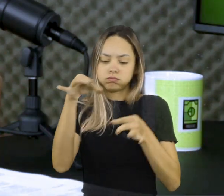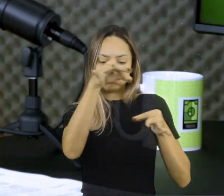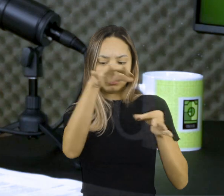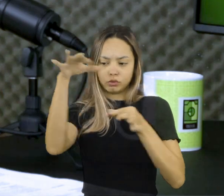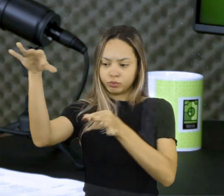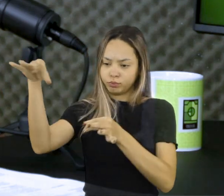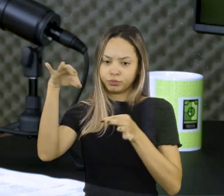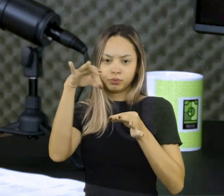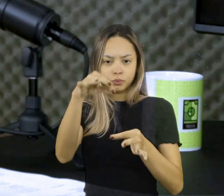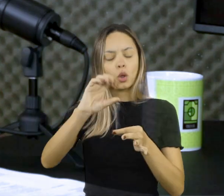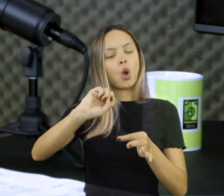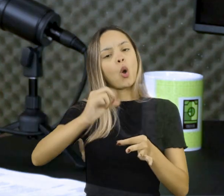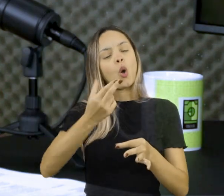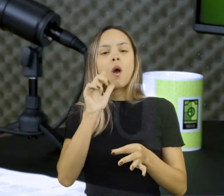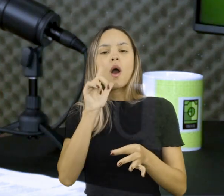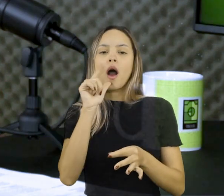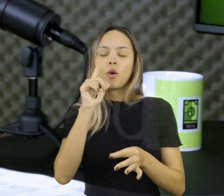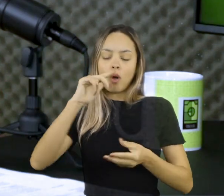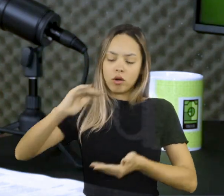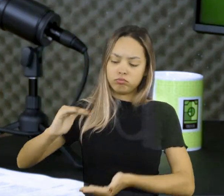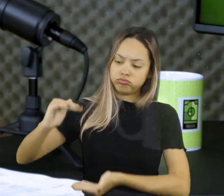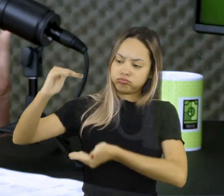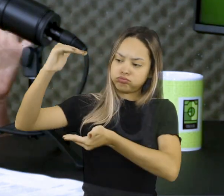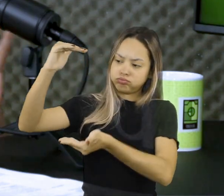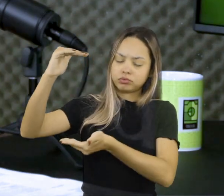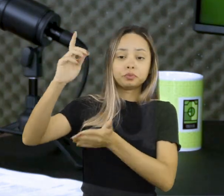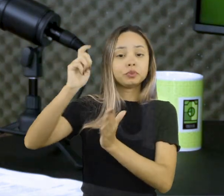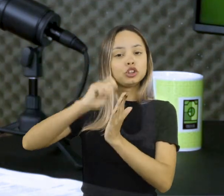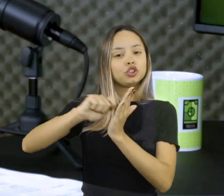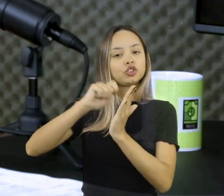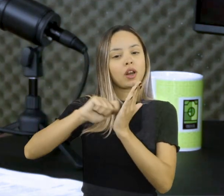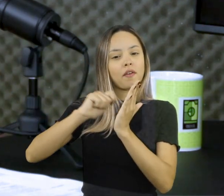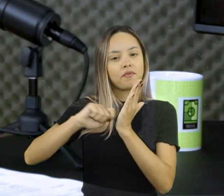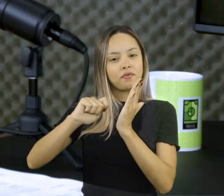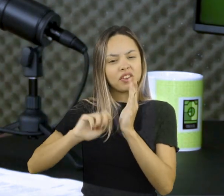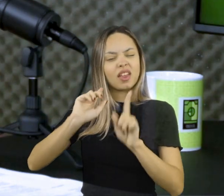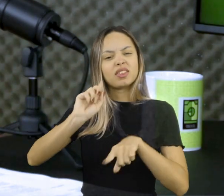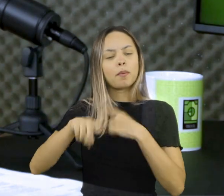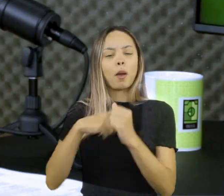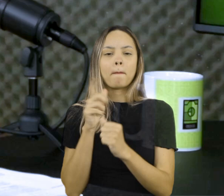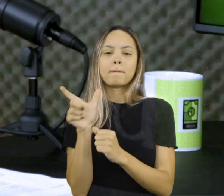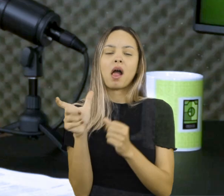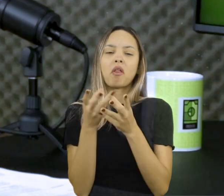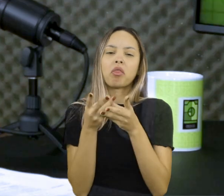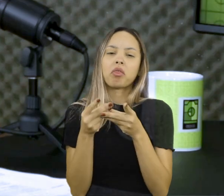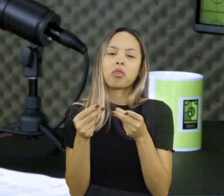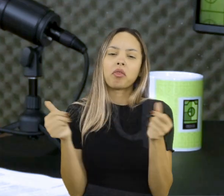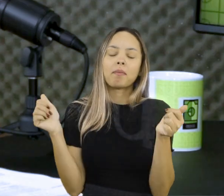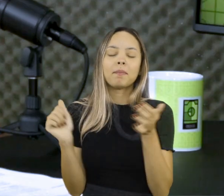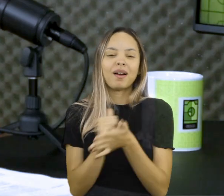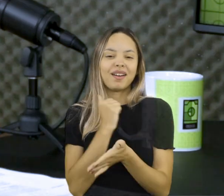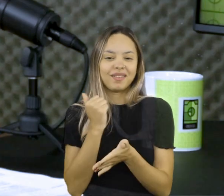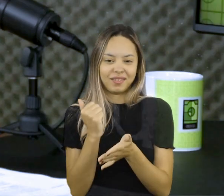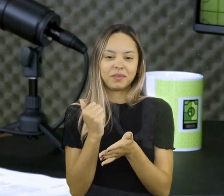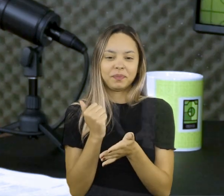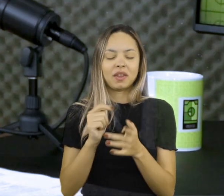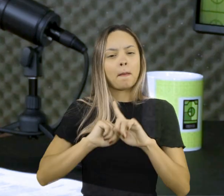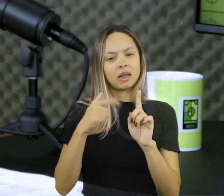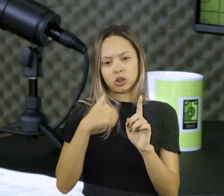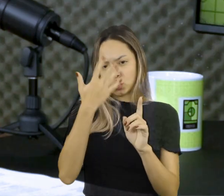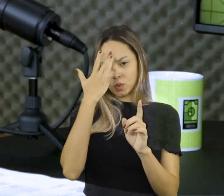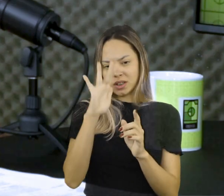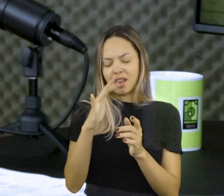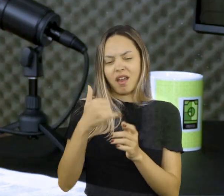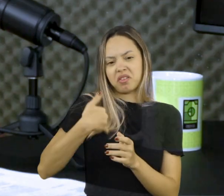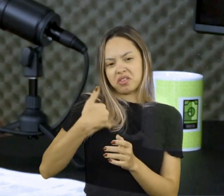na época, com água e escrevia. Depois aquelas palavras apagava. Mas sabe como é? Não sei a idade de vocês, se